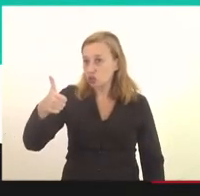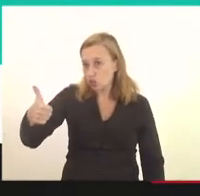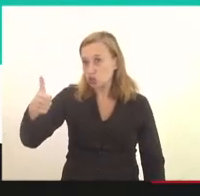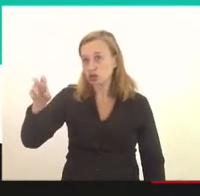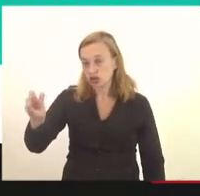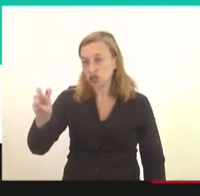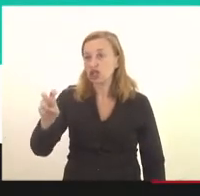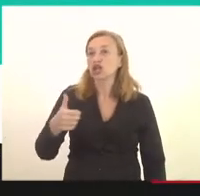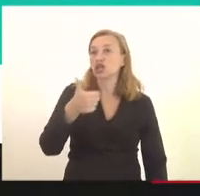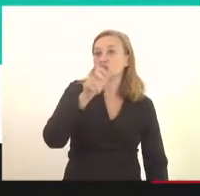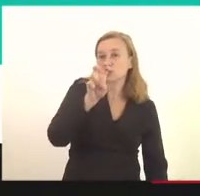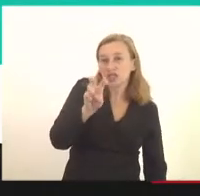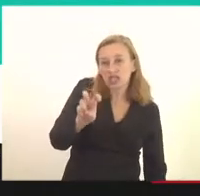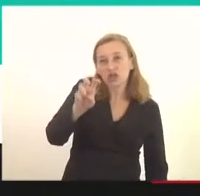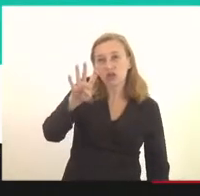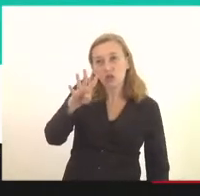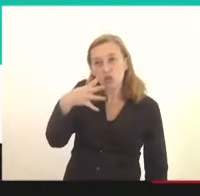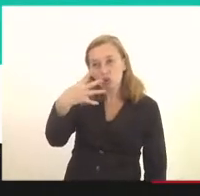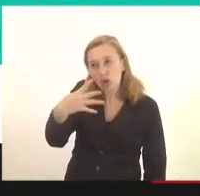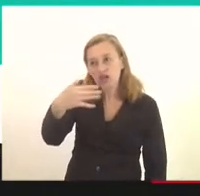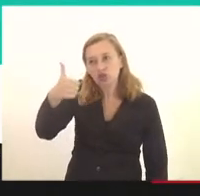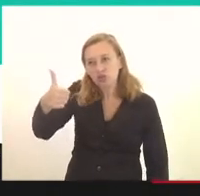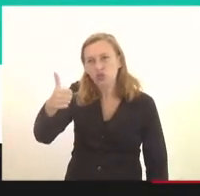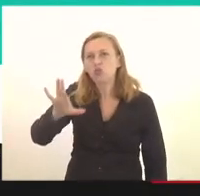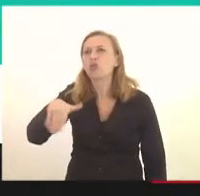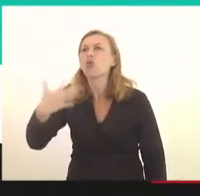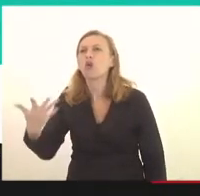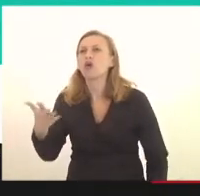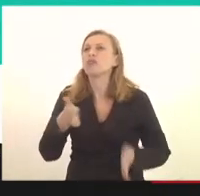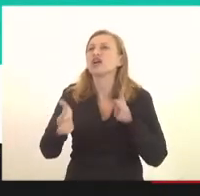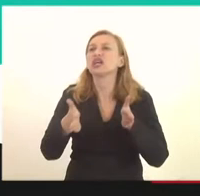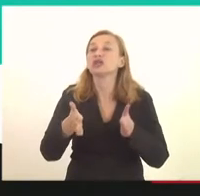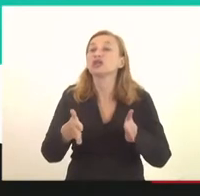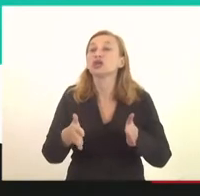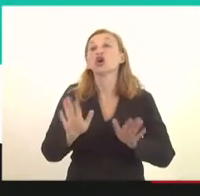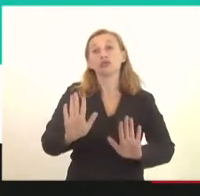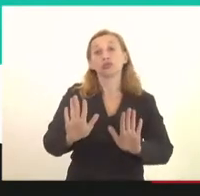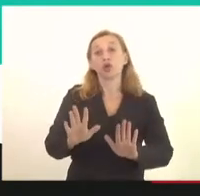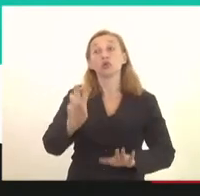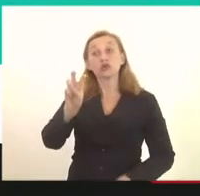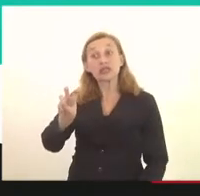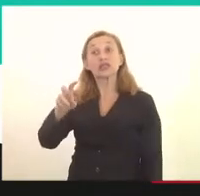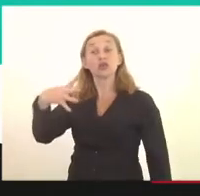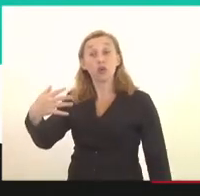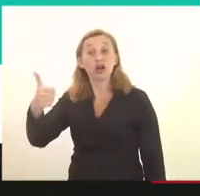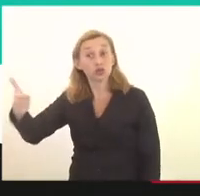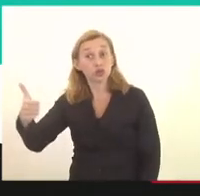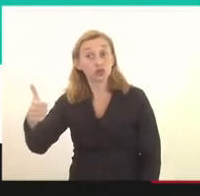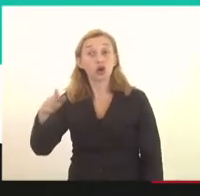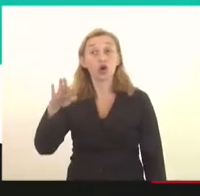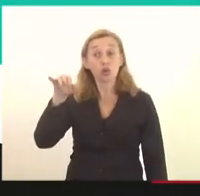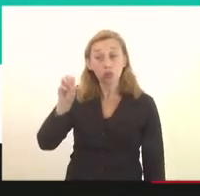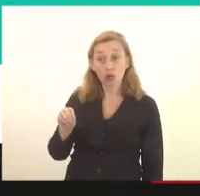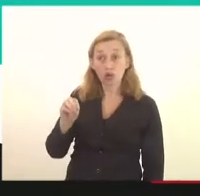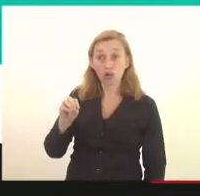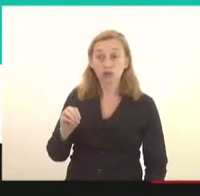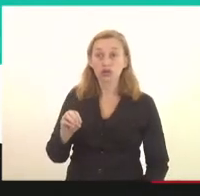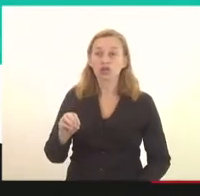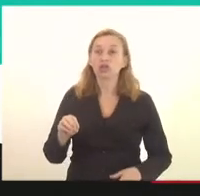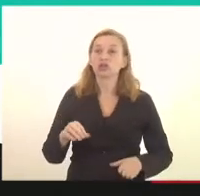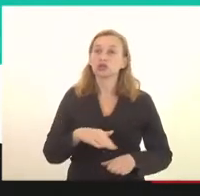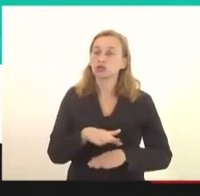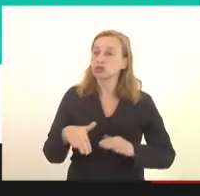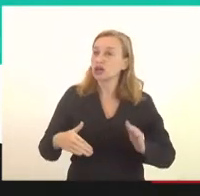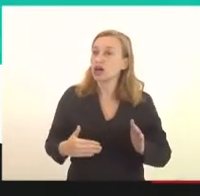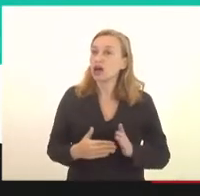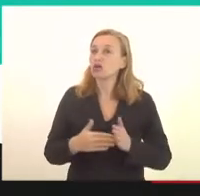E no 541, o senhor sabe qual é a data? Então, o 541 é o bloco que a gente é operado pela Total, em